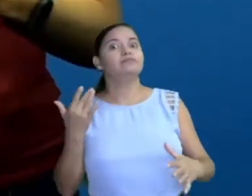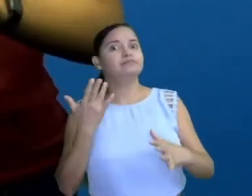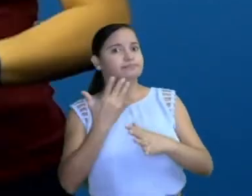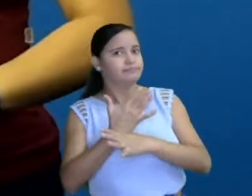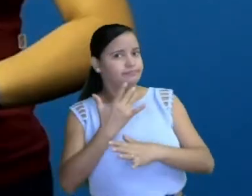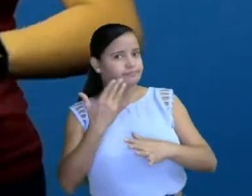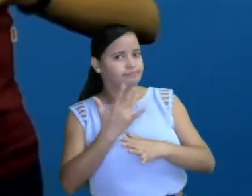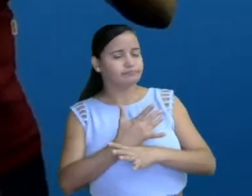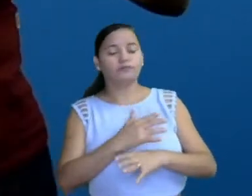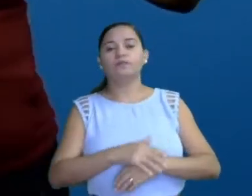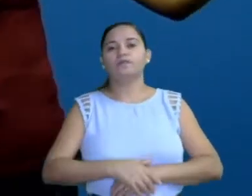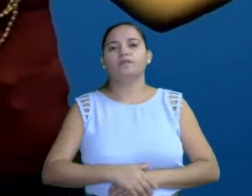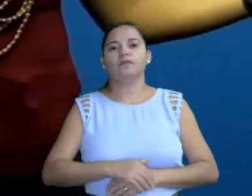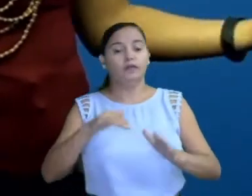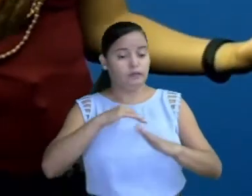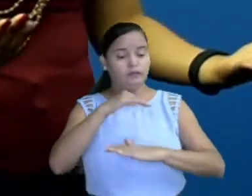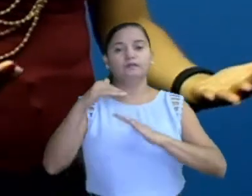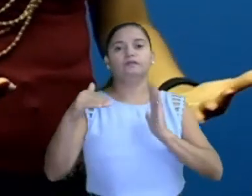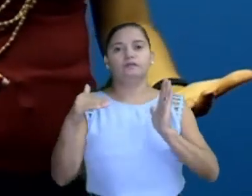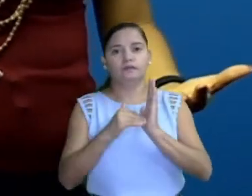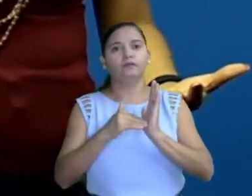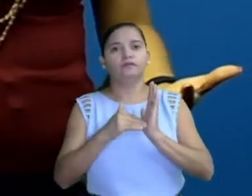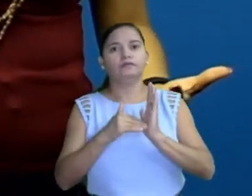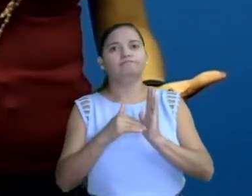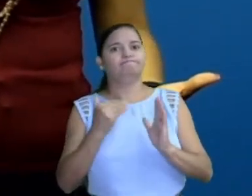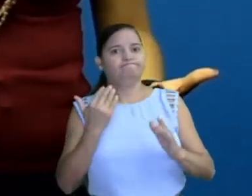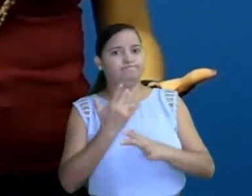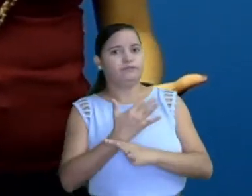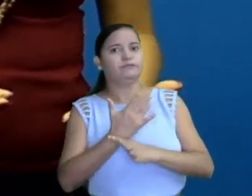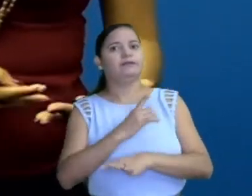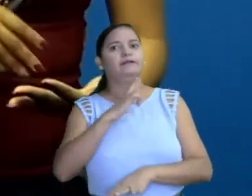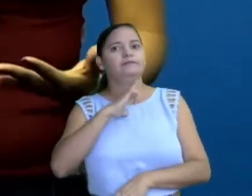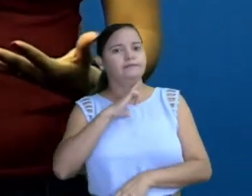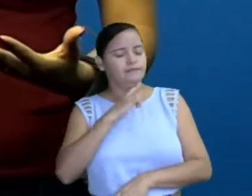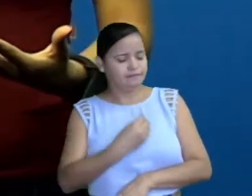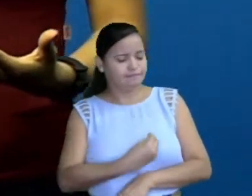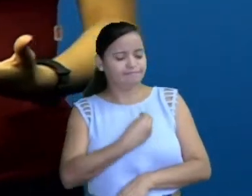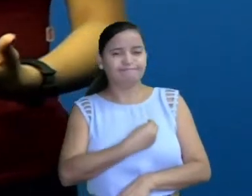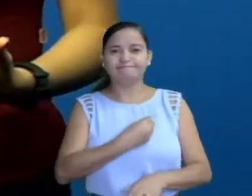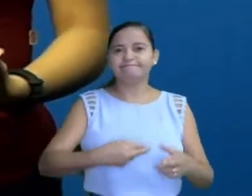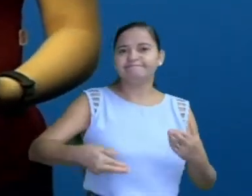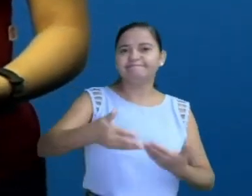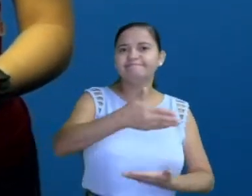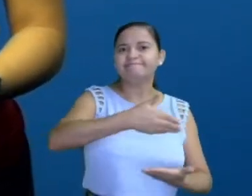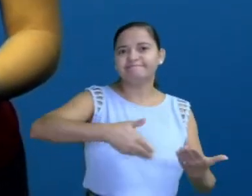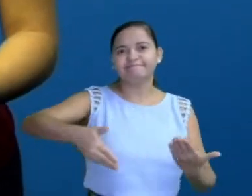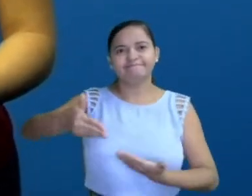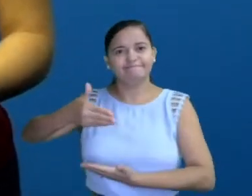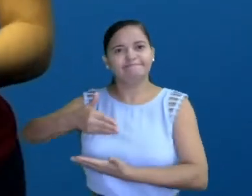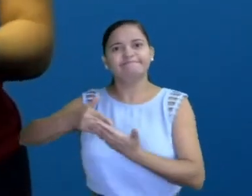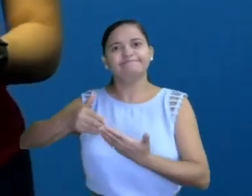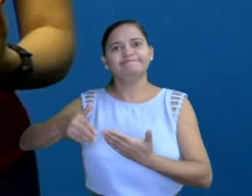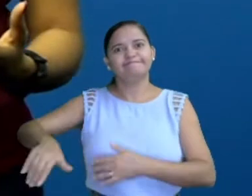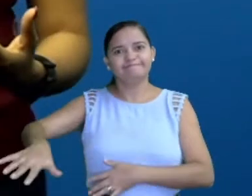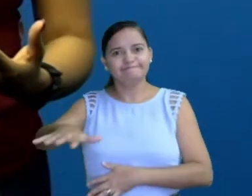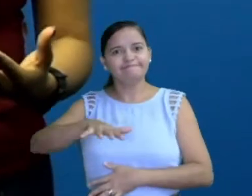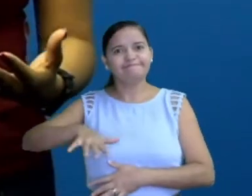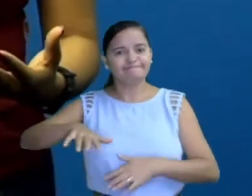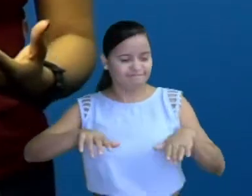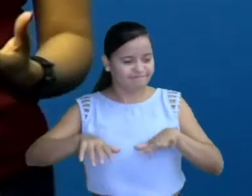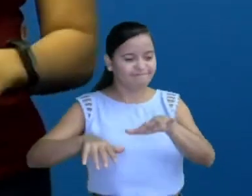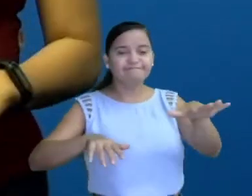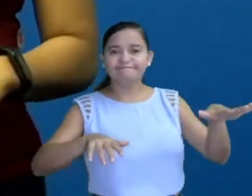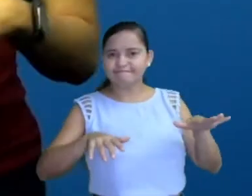toda cidade tem uns espaços de convivência, não é? E esses espaços de convivência, cada um tem a